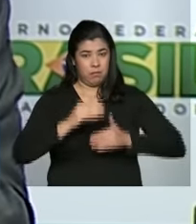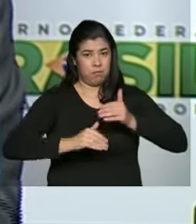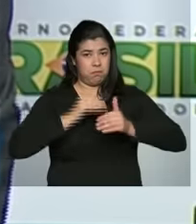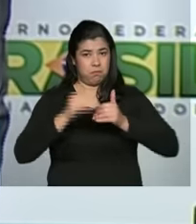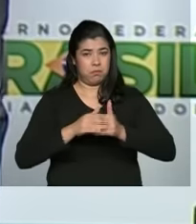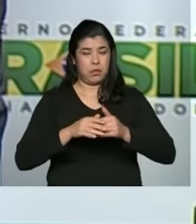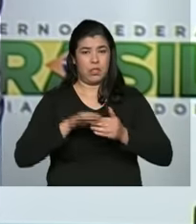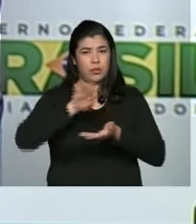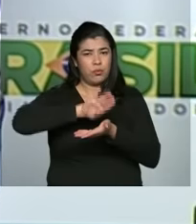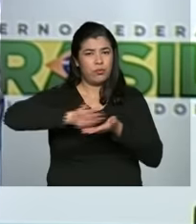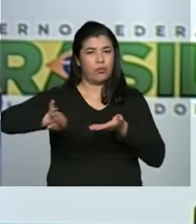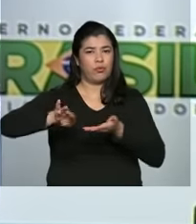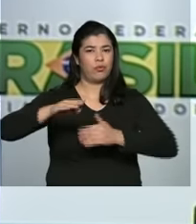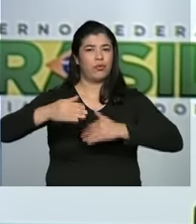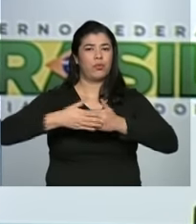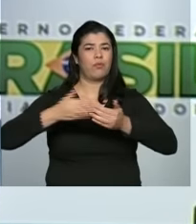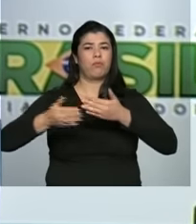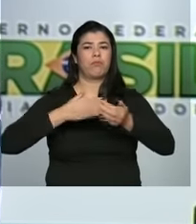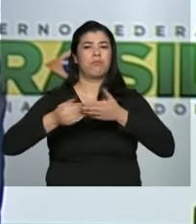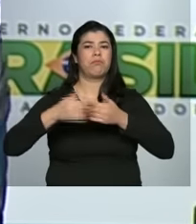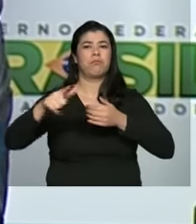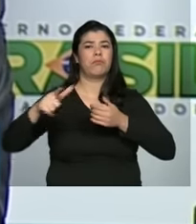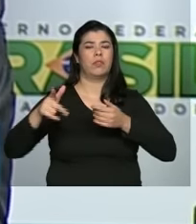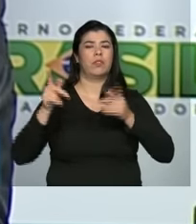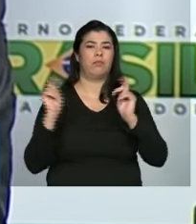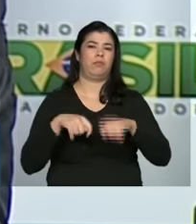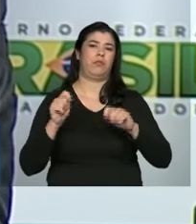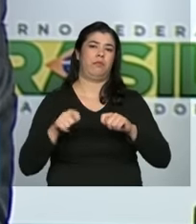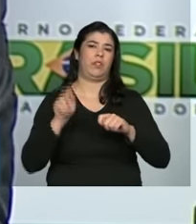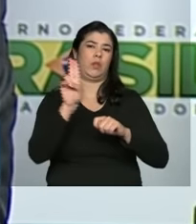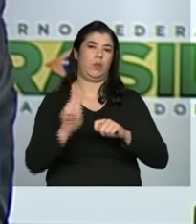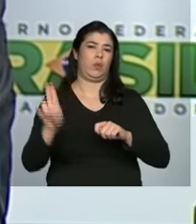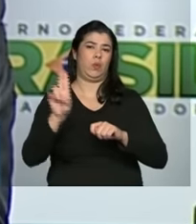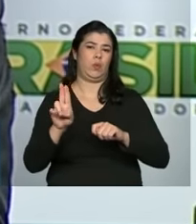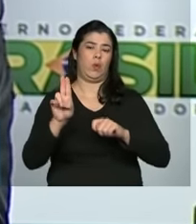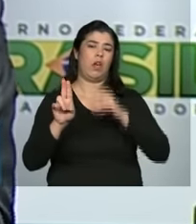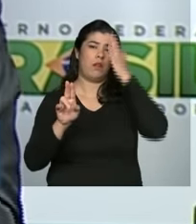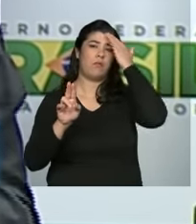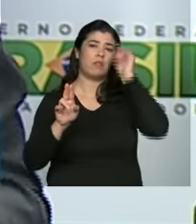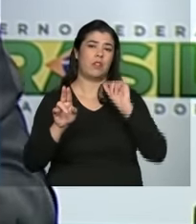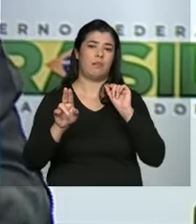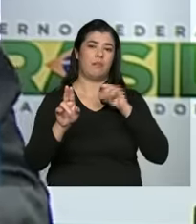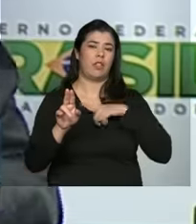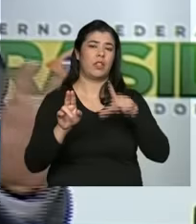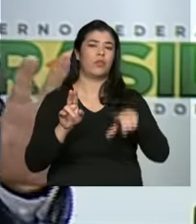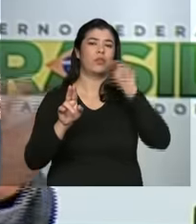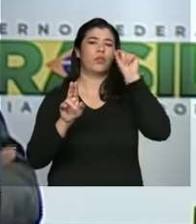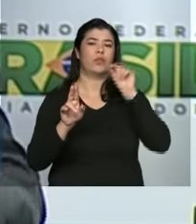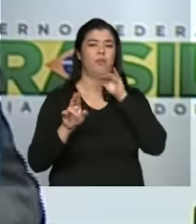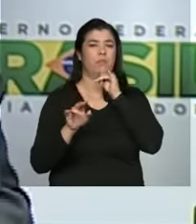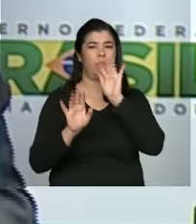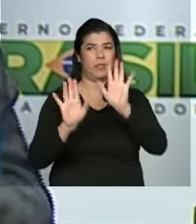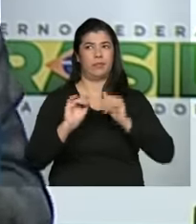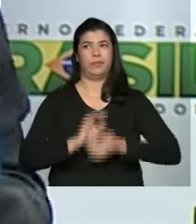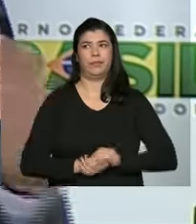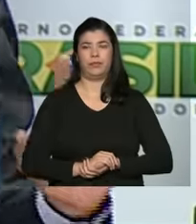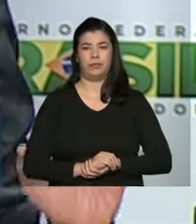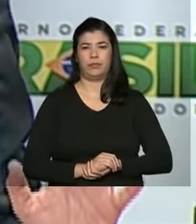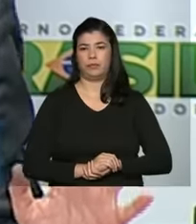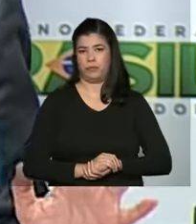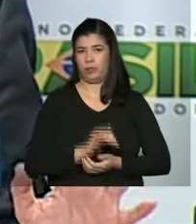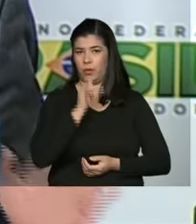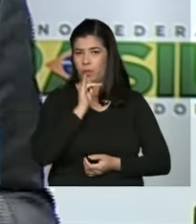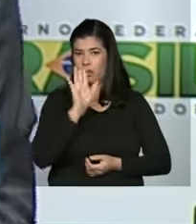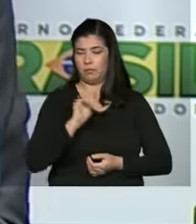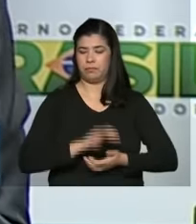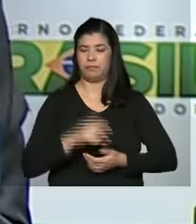possibilidade do usuário participar e ter o direito de escolha deixa eu dar um exemplo quando a gente vai comprar